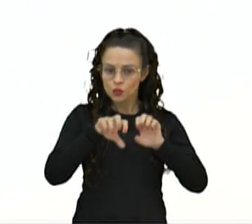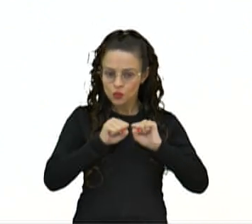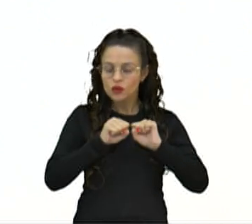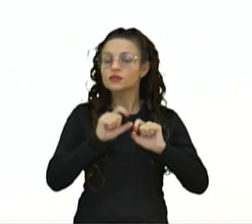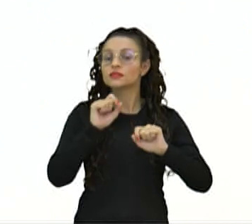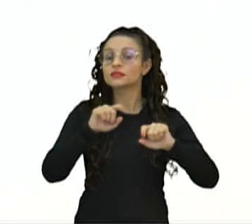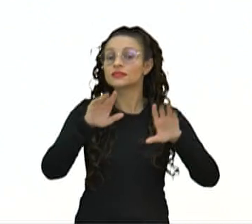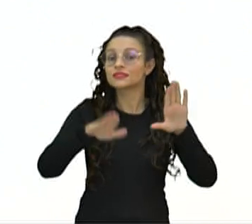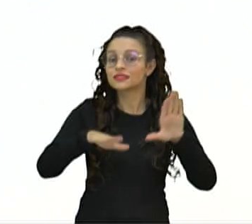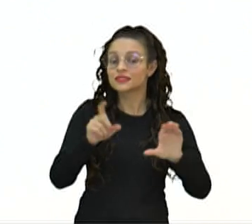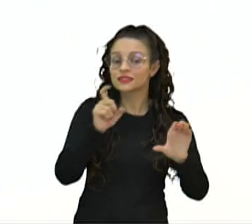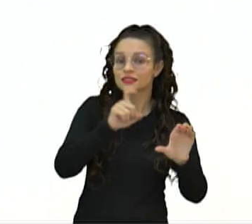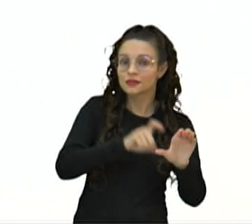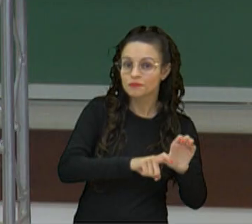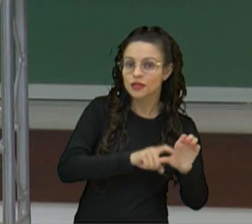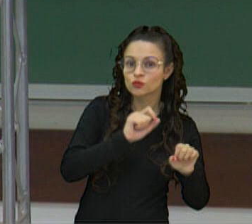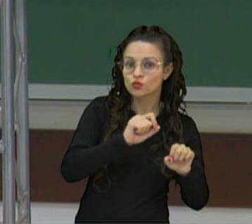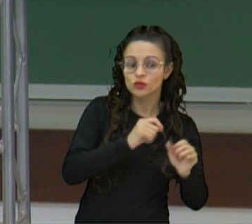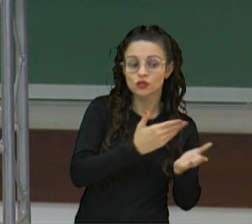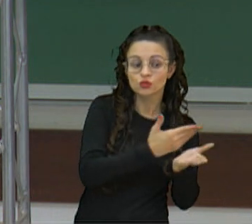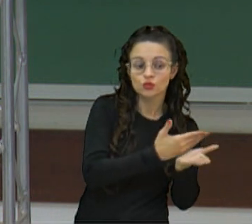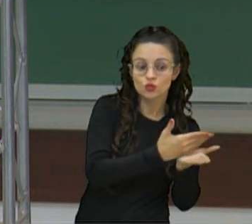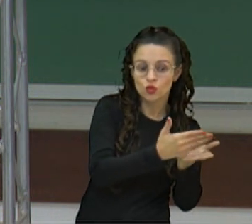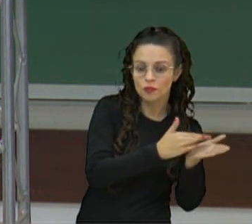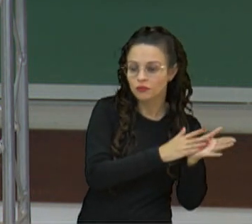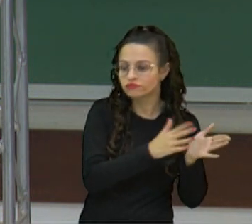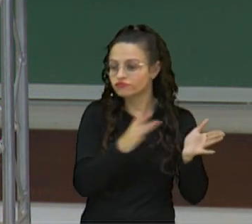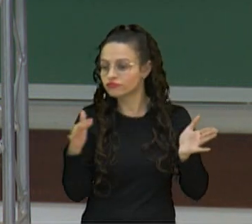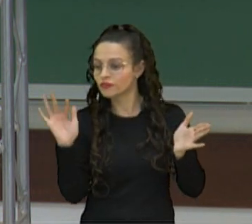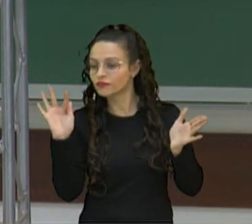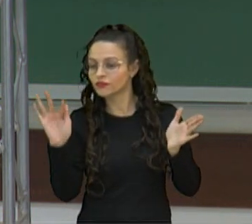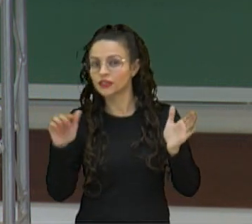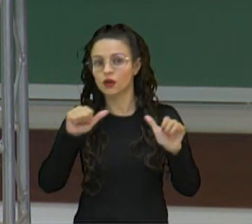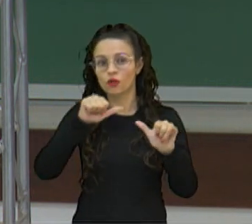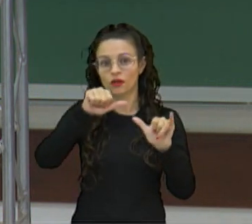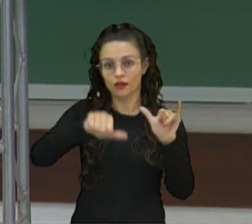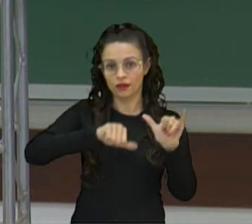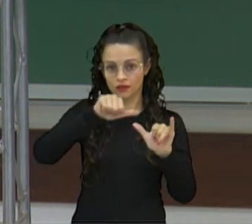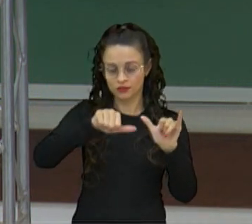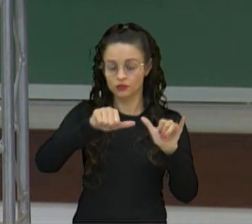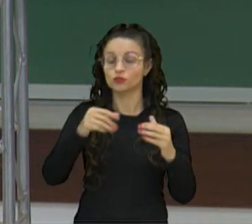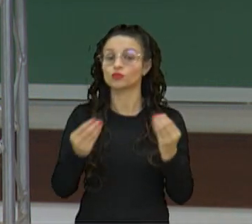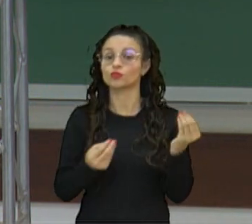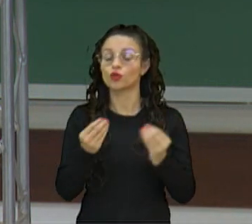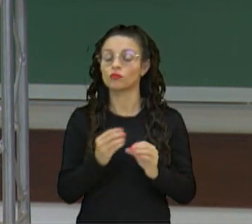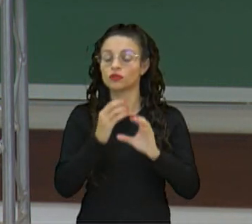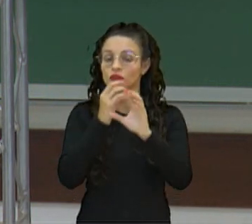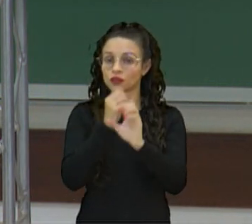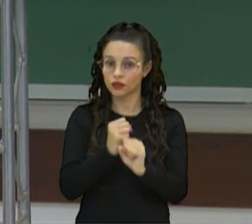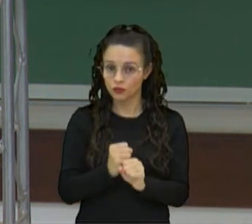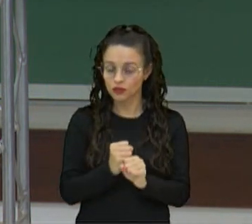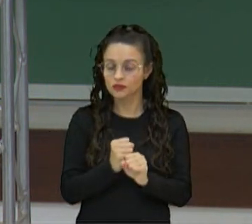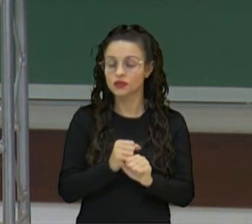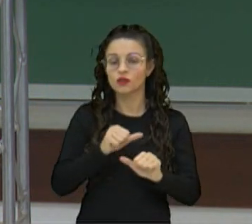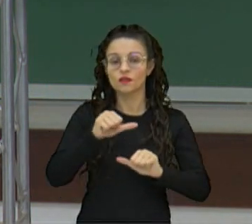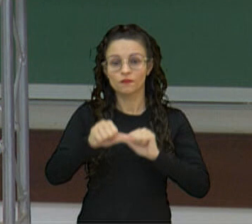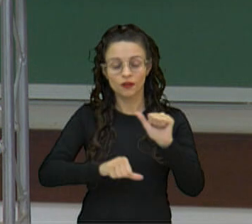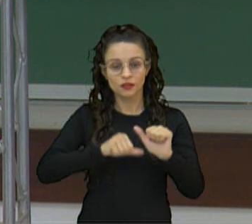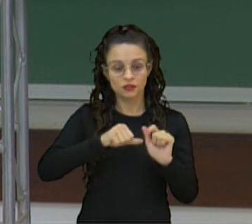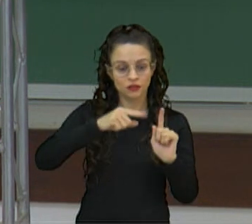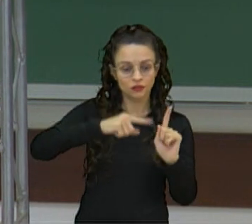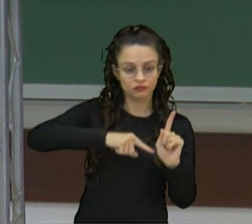dos estados inicial e final da reação. Então, para calcular a variação da entalpia, vamos considerar os